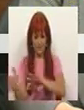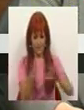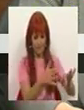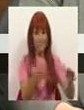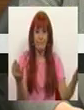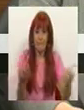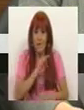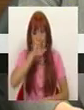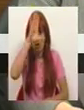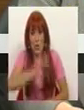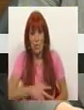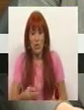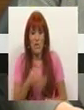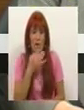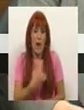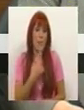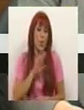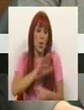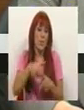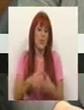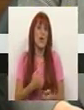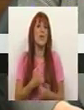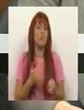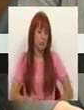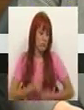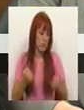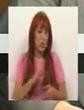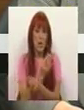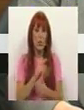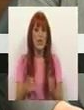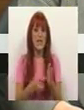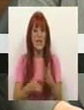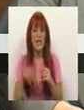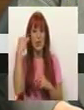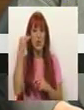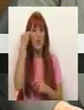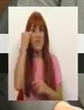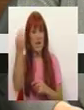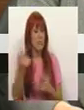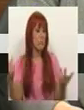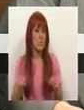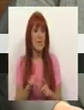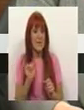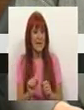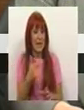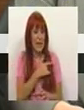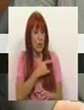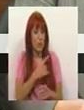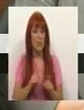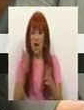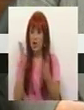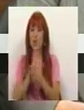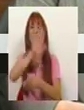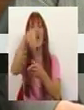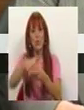De facto, Sr. Ministro, fala-se muito da inclusão capaz dos alunos com necessidades educativas especiais nas turmas e de